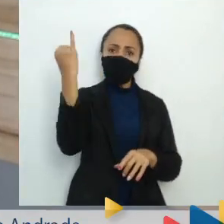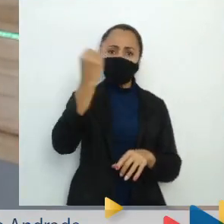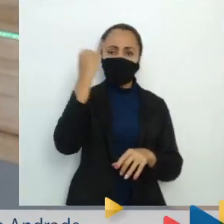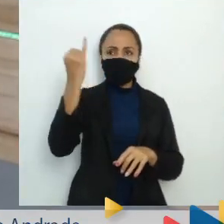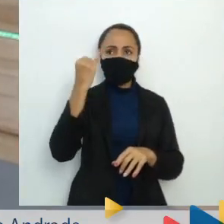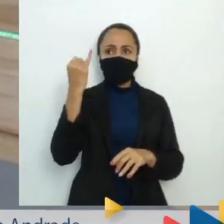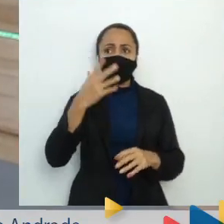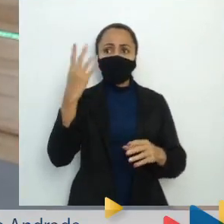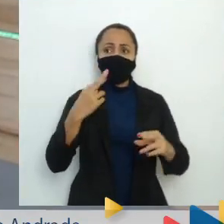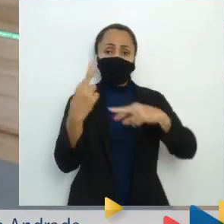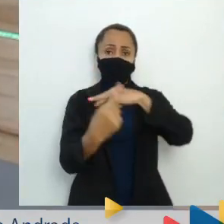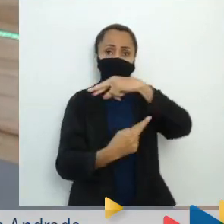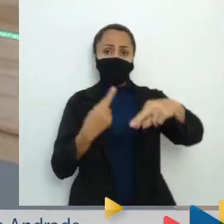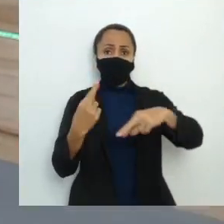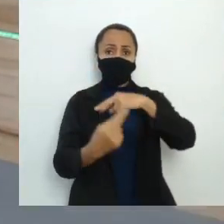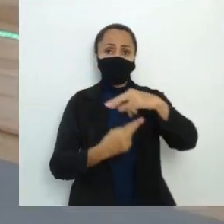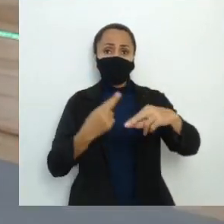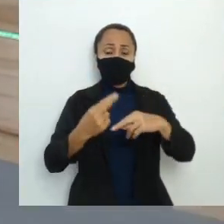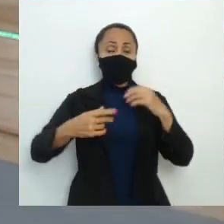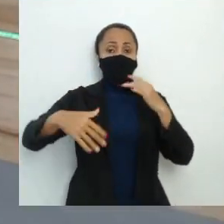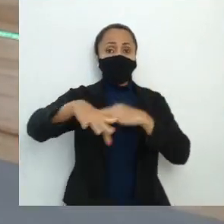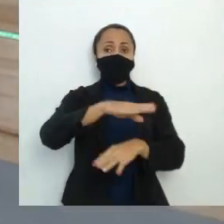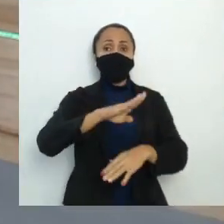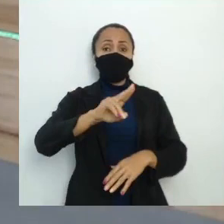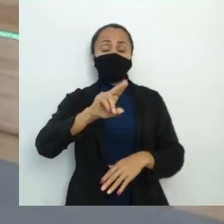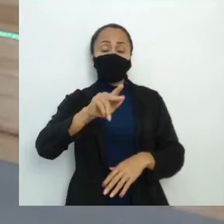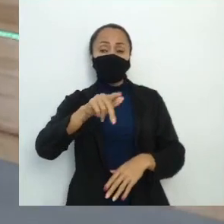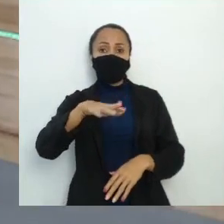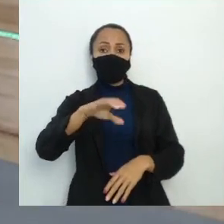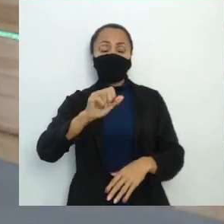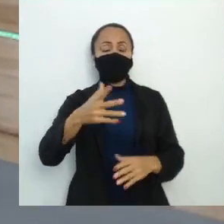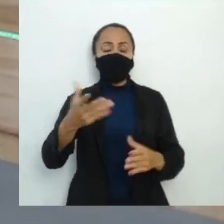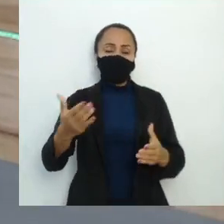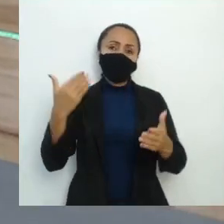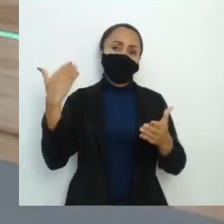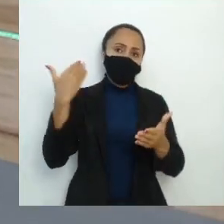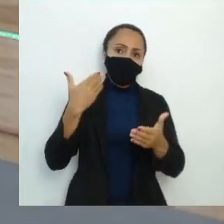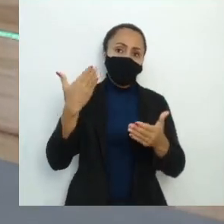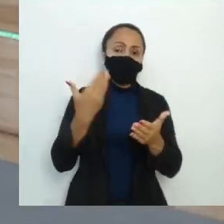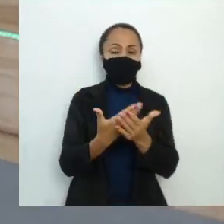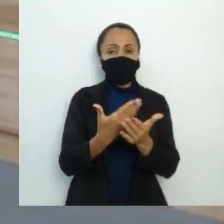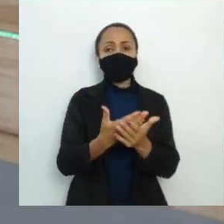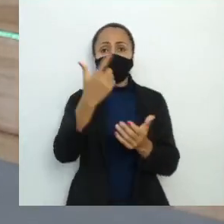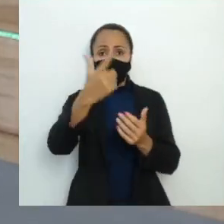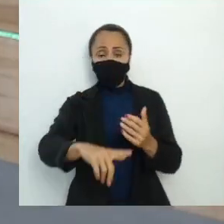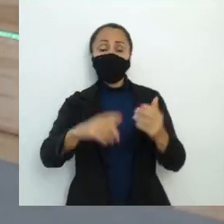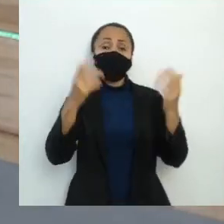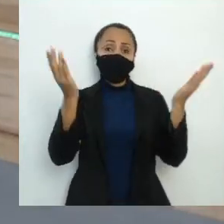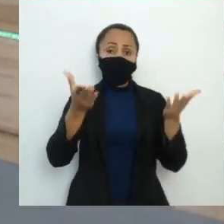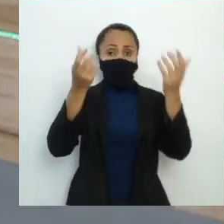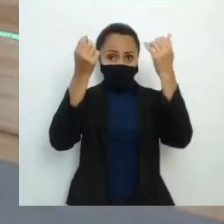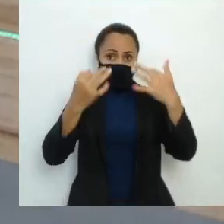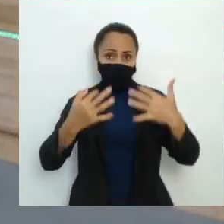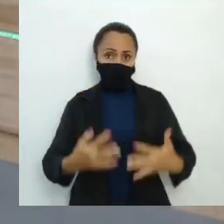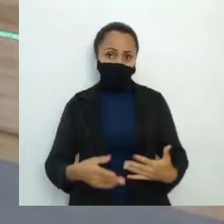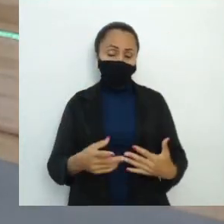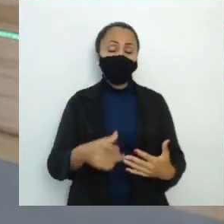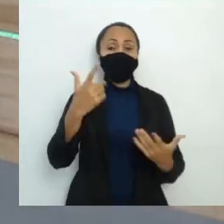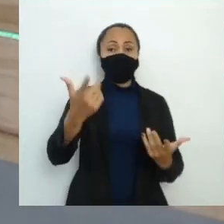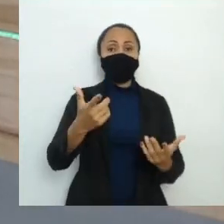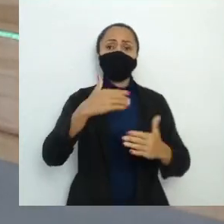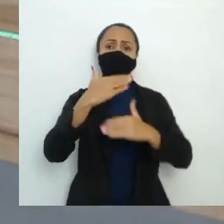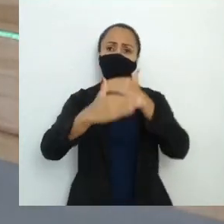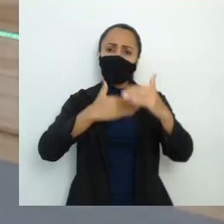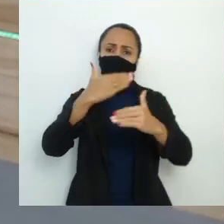as revoluções burguesas. Tema que já foi começado por outro professor aqui da casa e que eu vou dar continuidade e tentar aqui ajudar vocês nessa